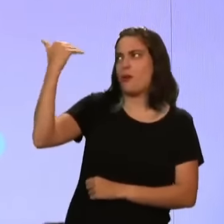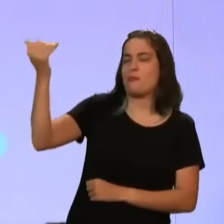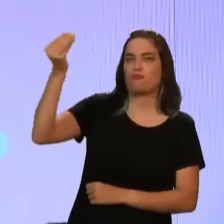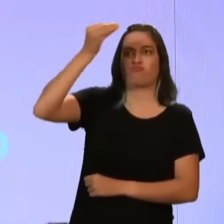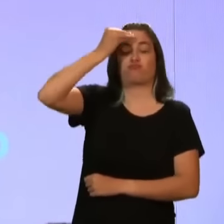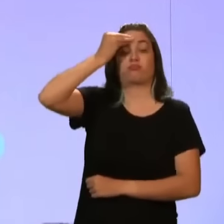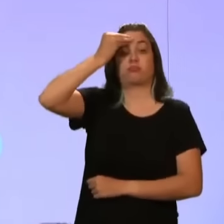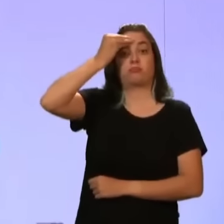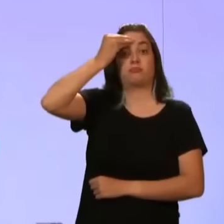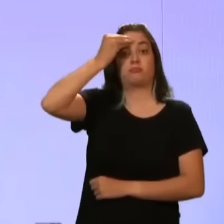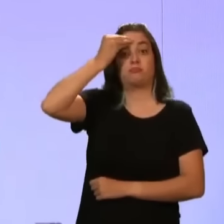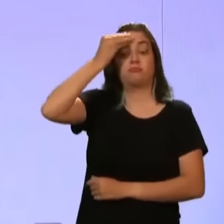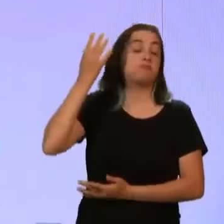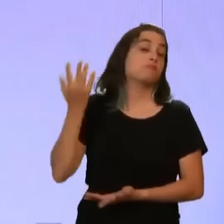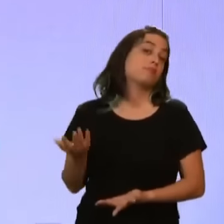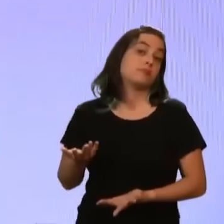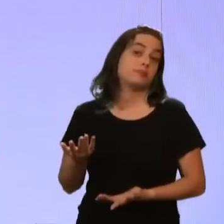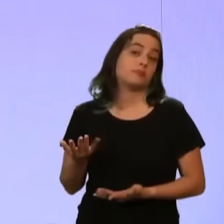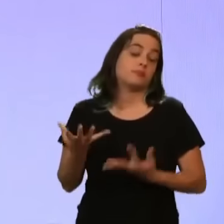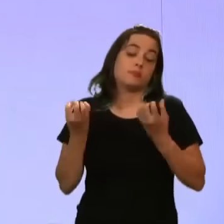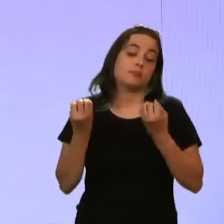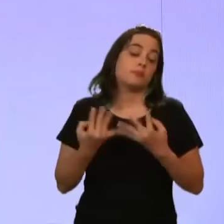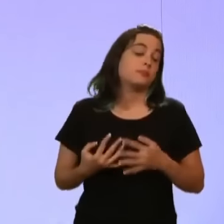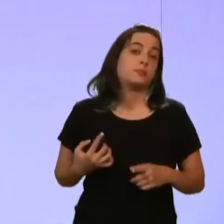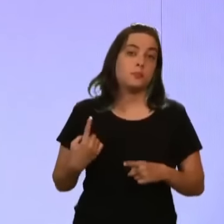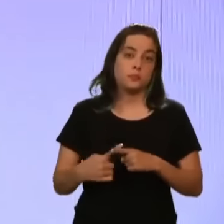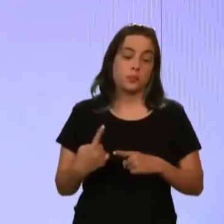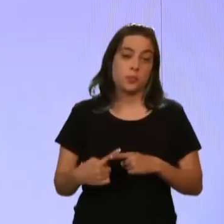mente. E por que que eu estou falando isso?